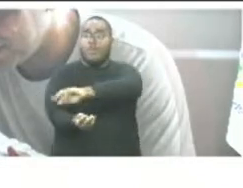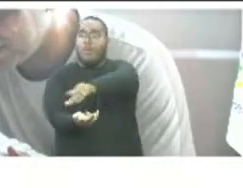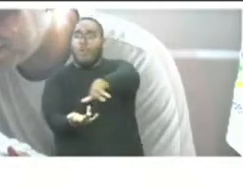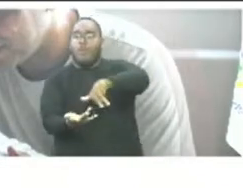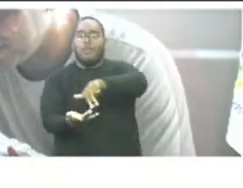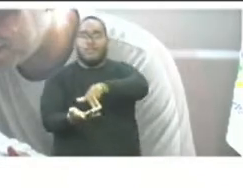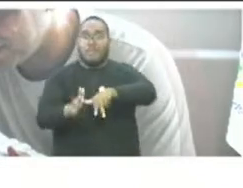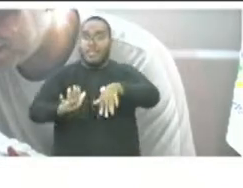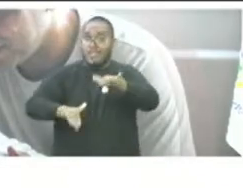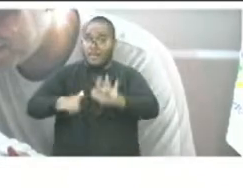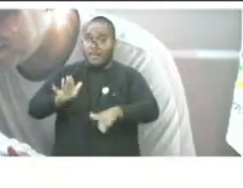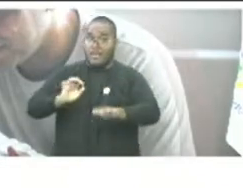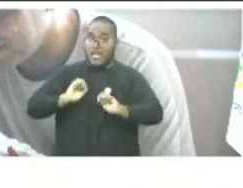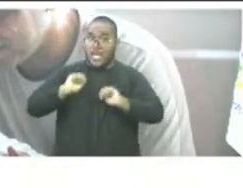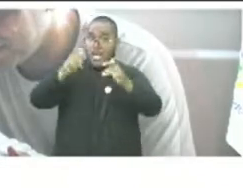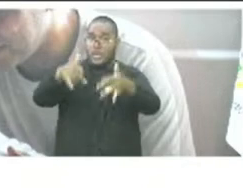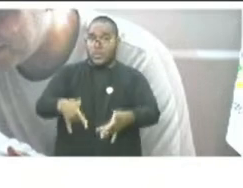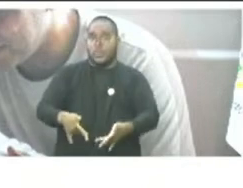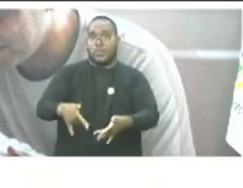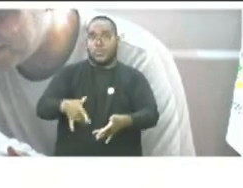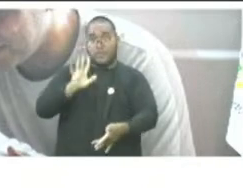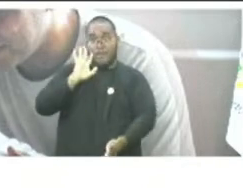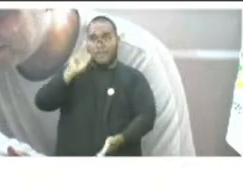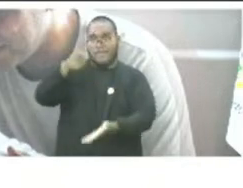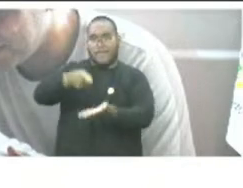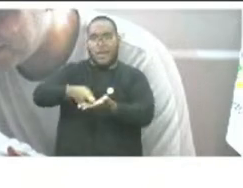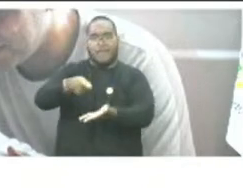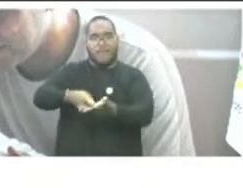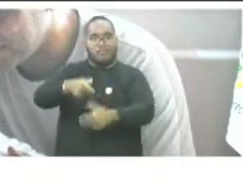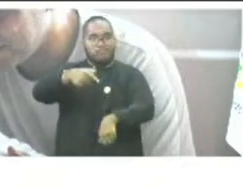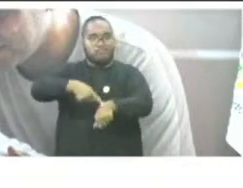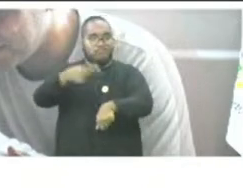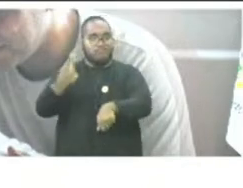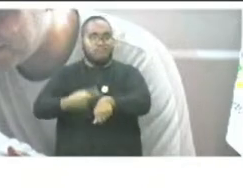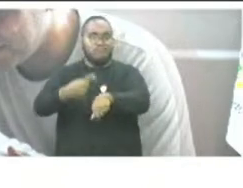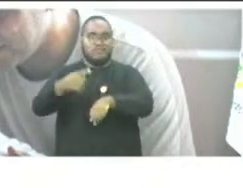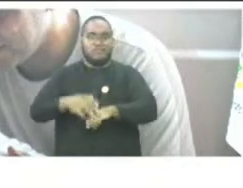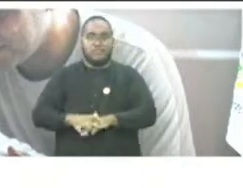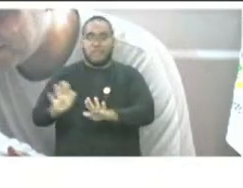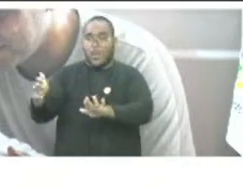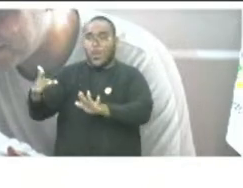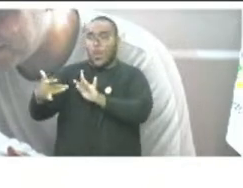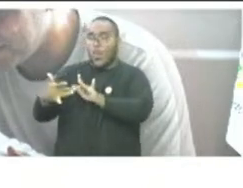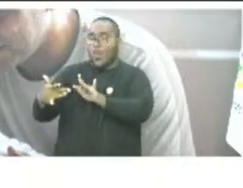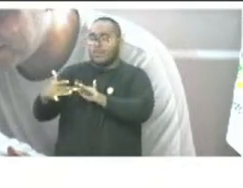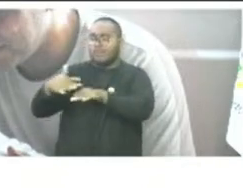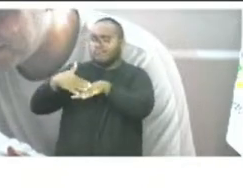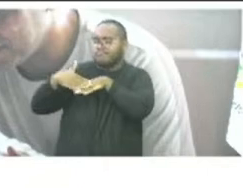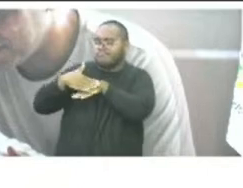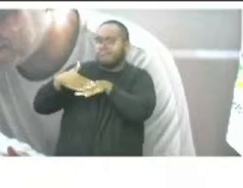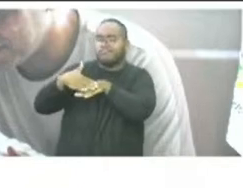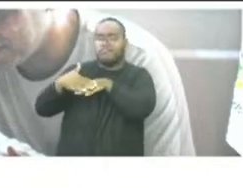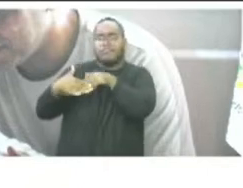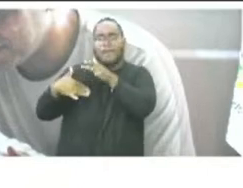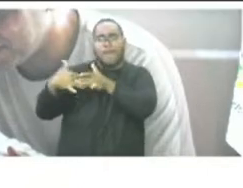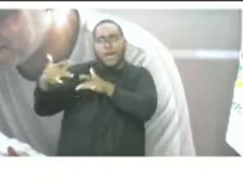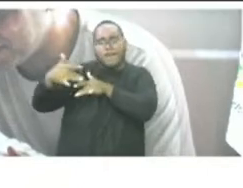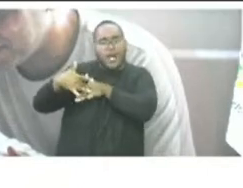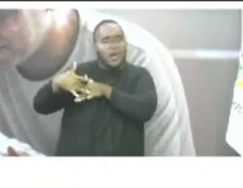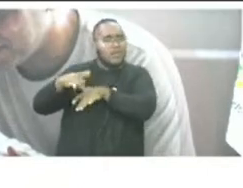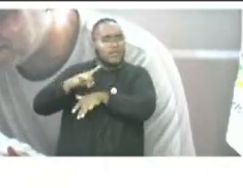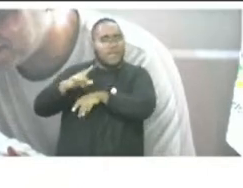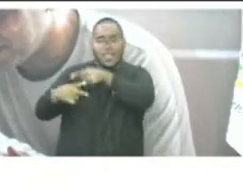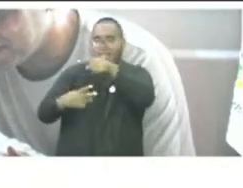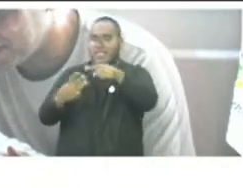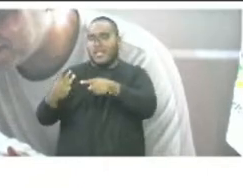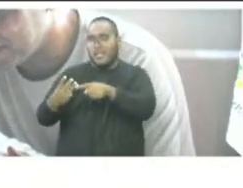das atitudes que eu tomo nesse momento. Então, na nota de contato pele a pele, a gente aborda 3 pontos principais. A gente vai falar